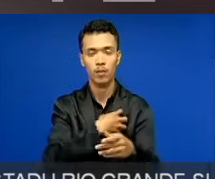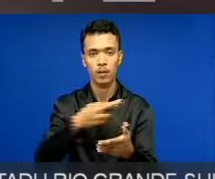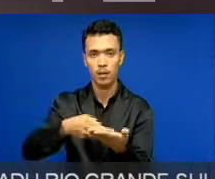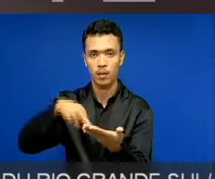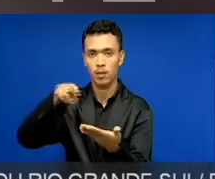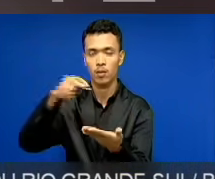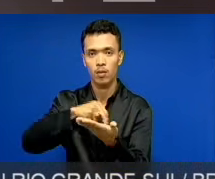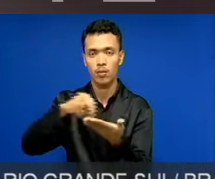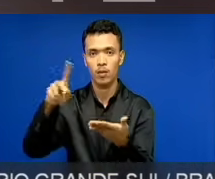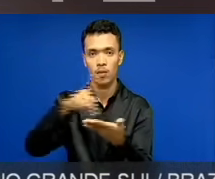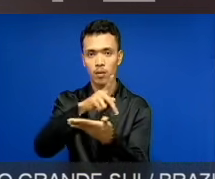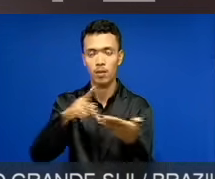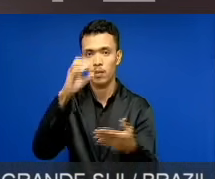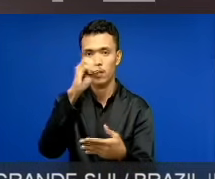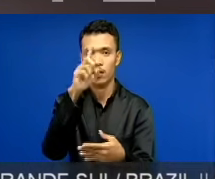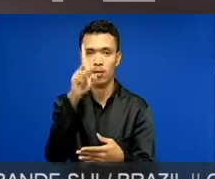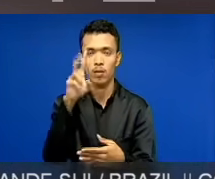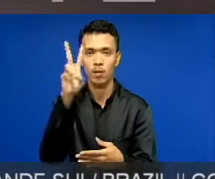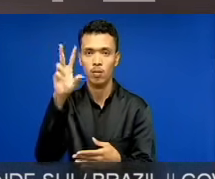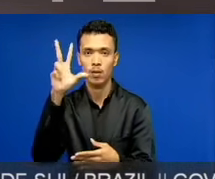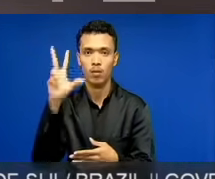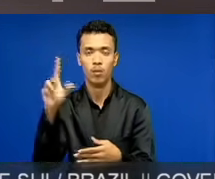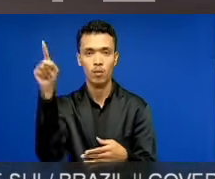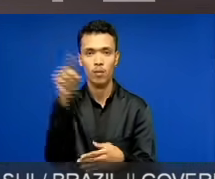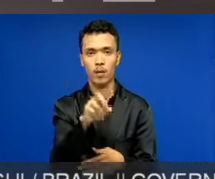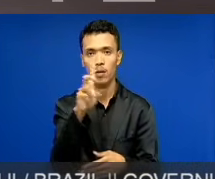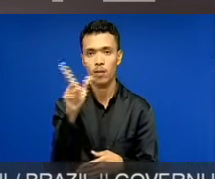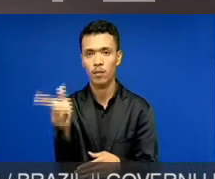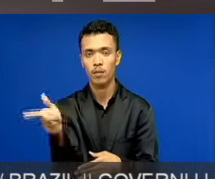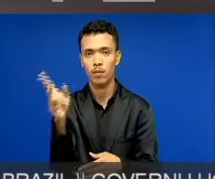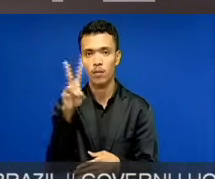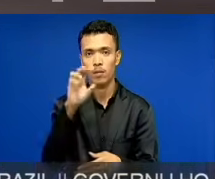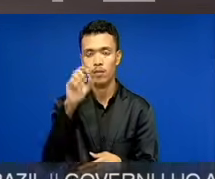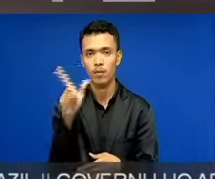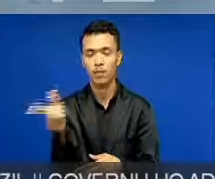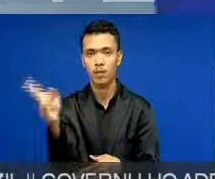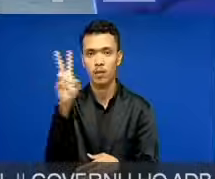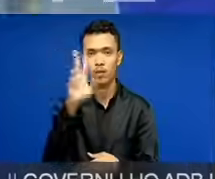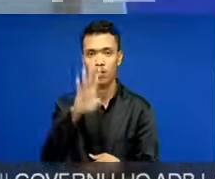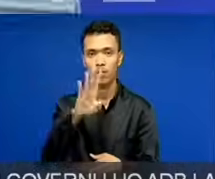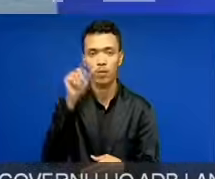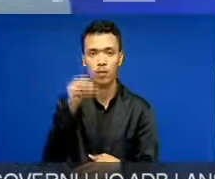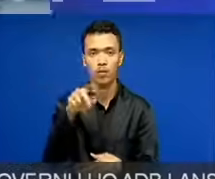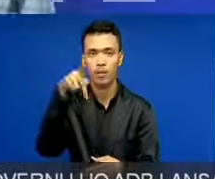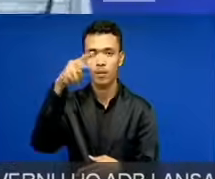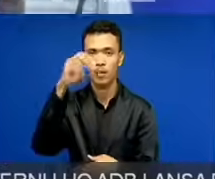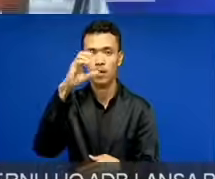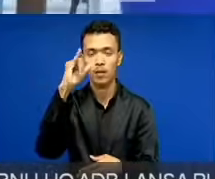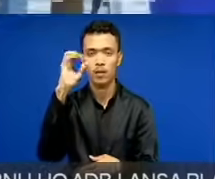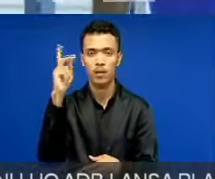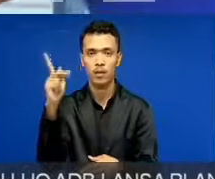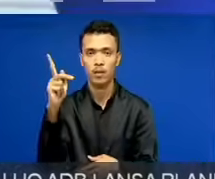resista com número único crime. Gero ida rua tolo barra rua do Lourdes em rato ponto pensig. Juvenal da Silva para